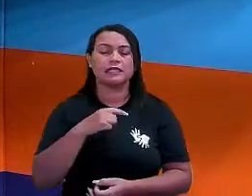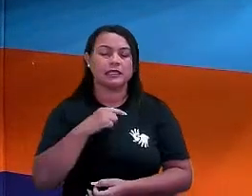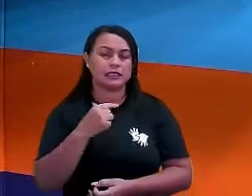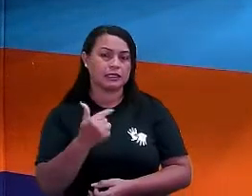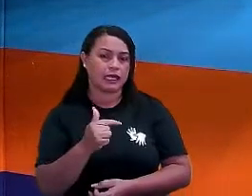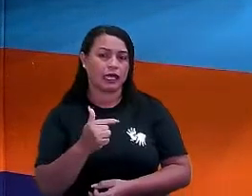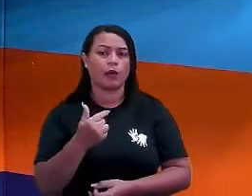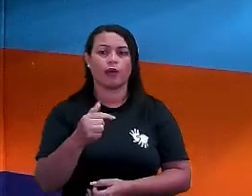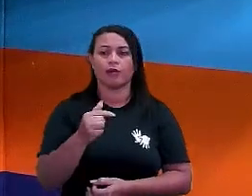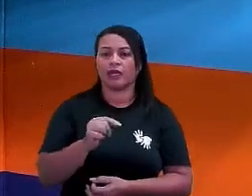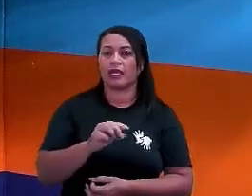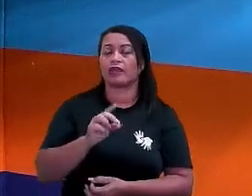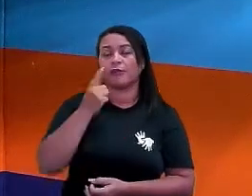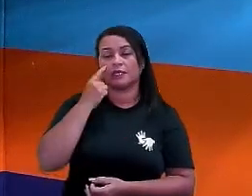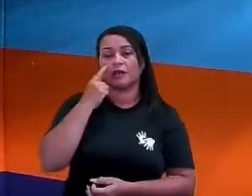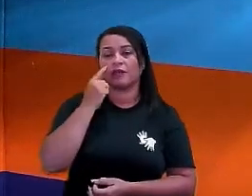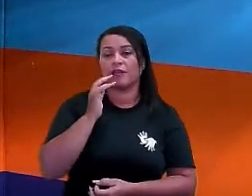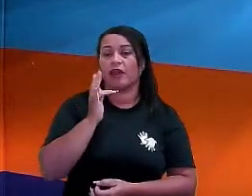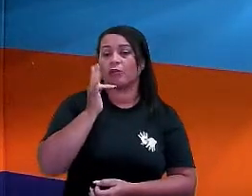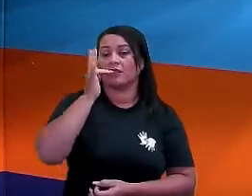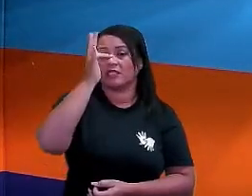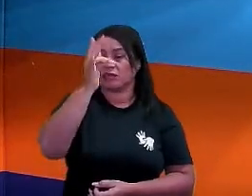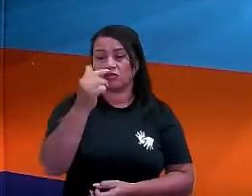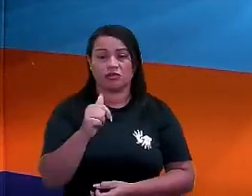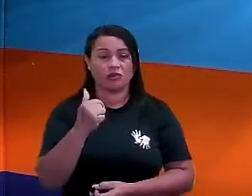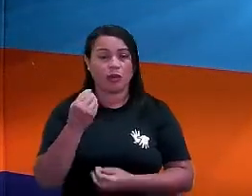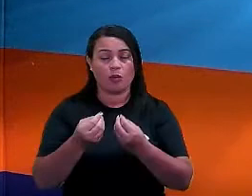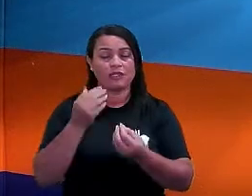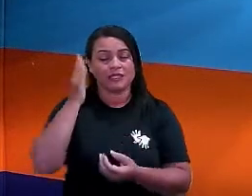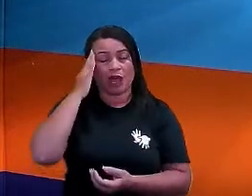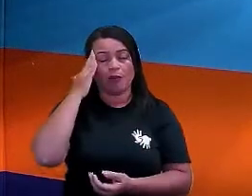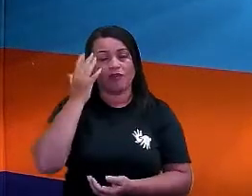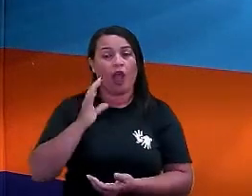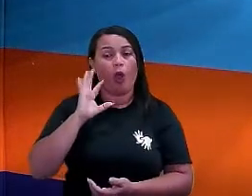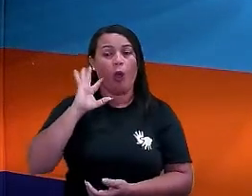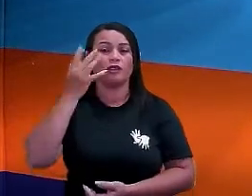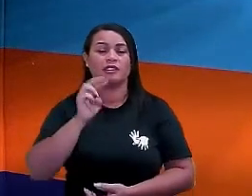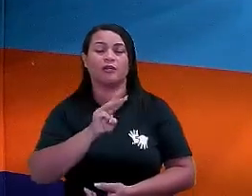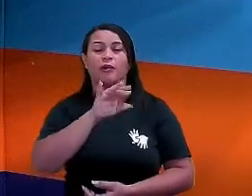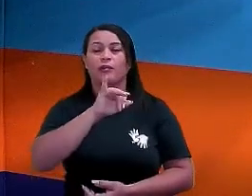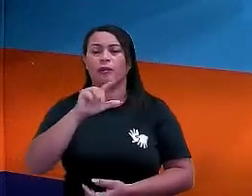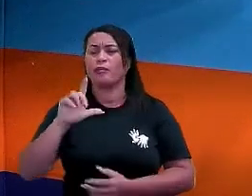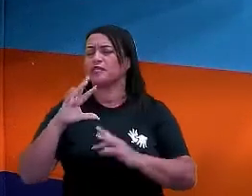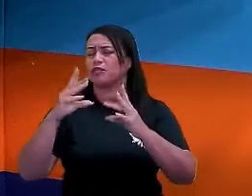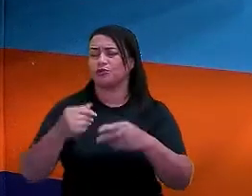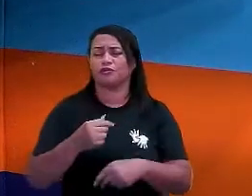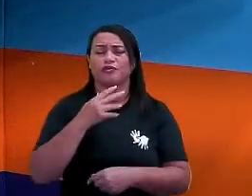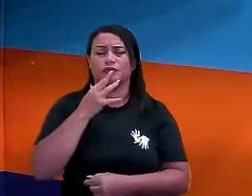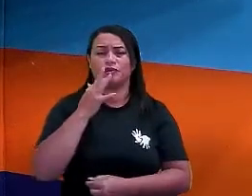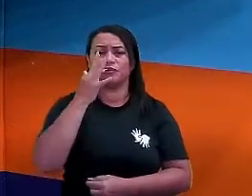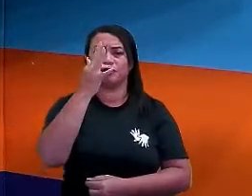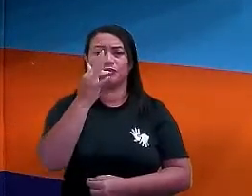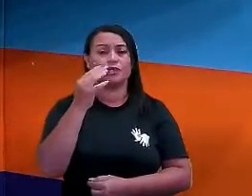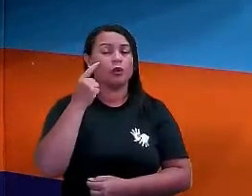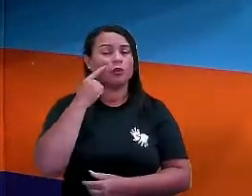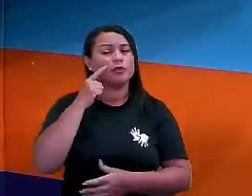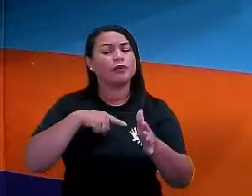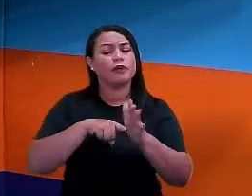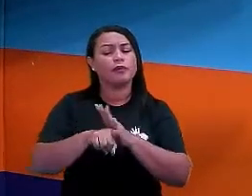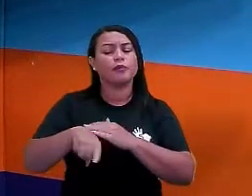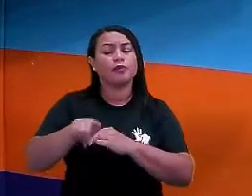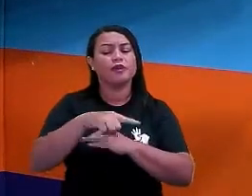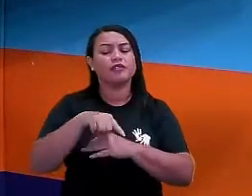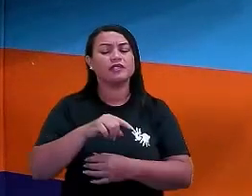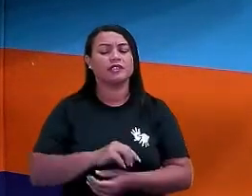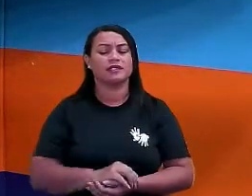eu uso o futuro com will. Mas aí é tudo futuro, tá? Aí eu pergunto para vocês, are you going to